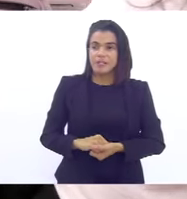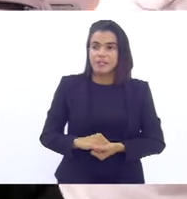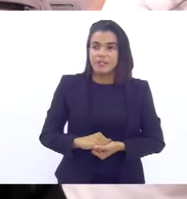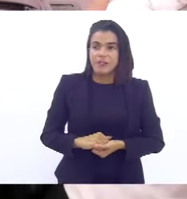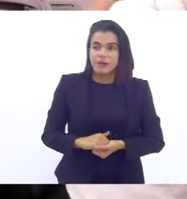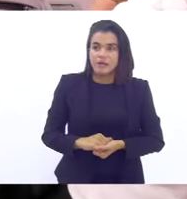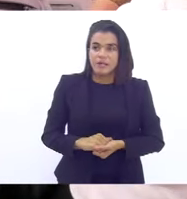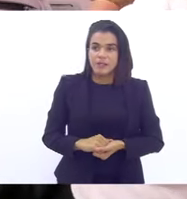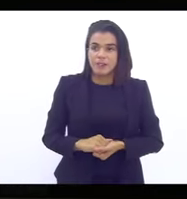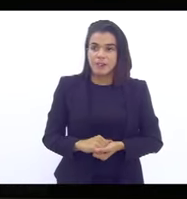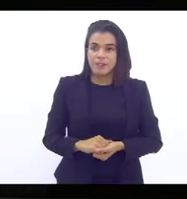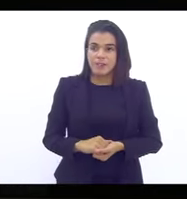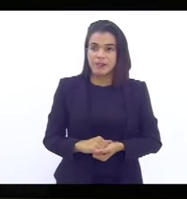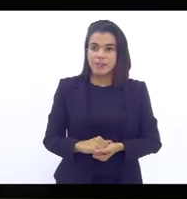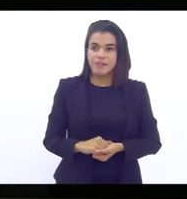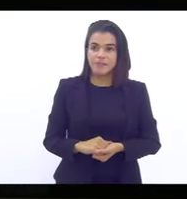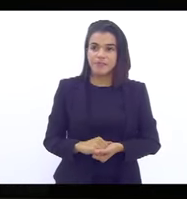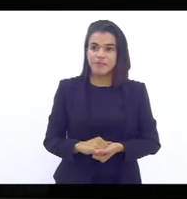Os demais.